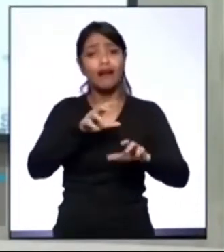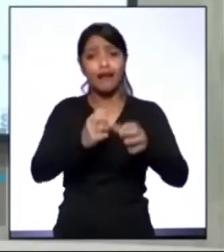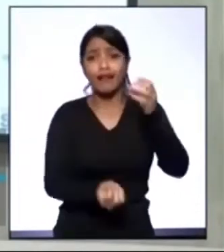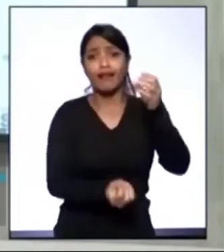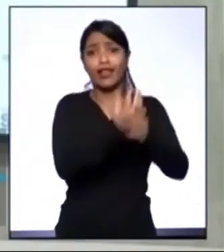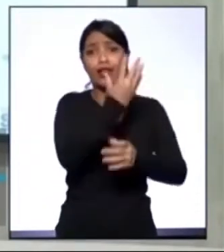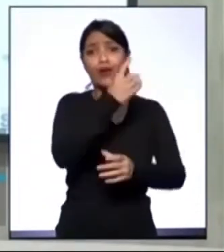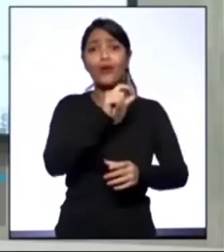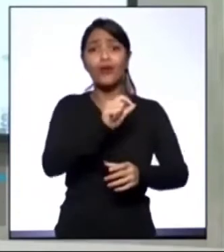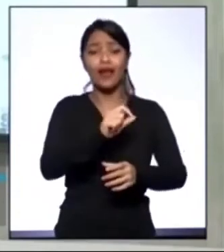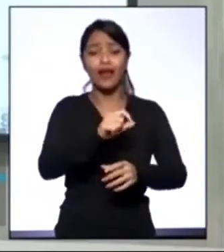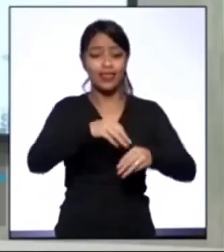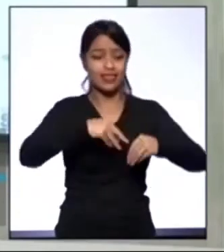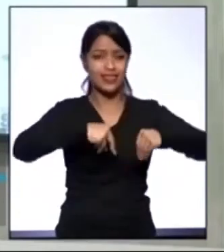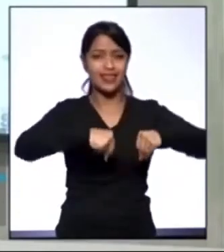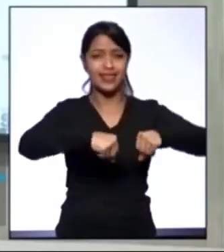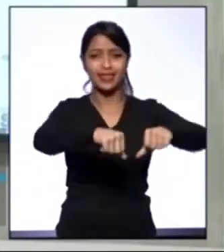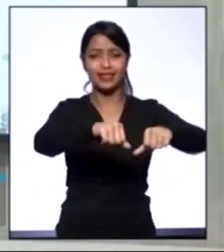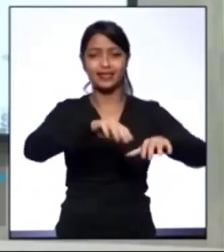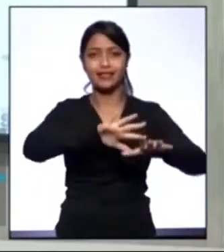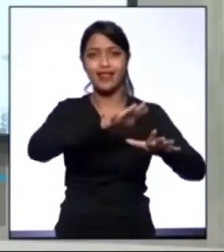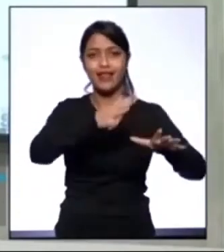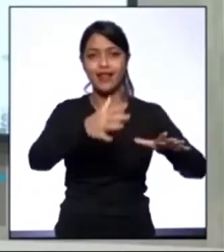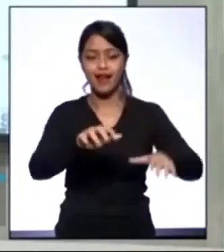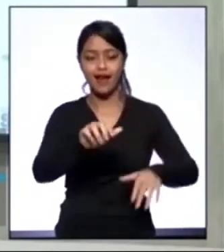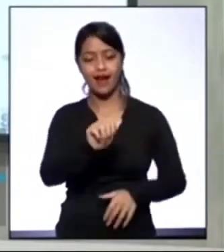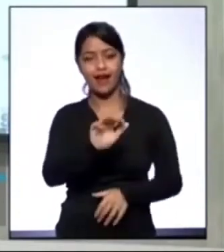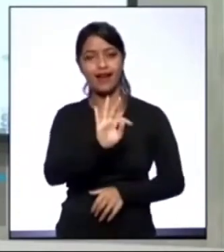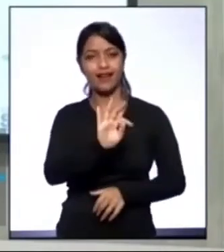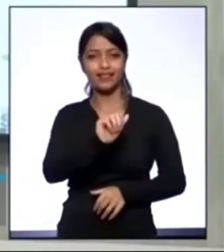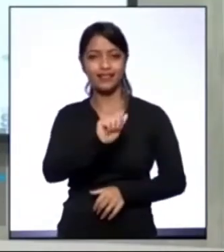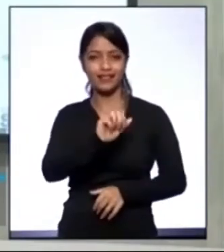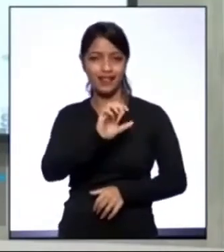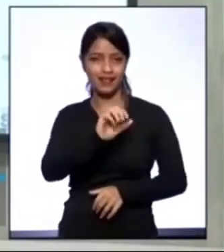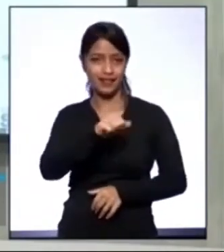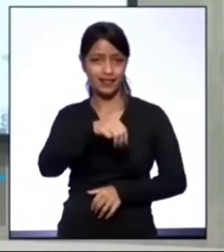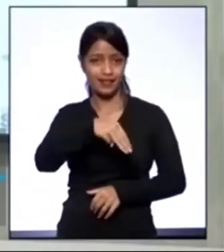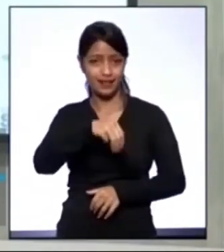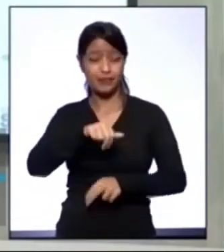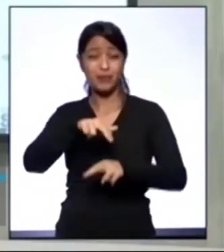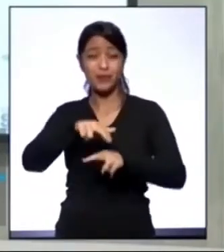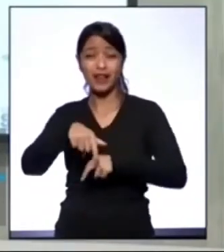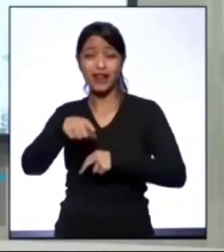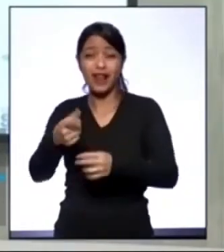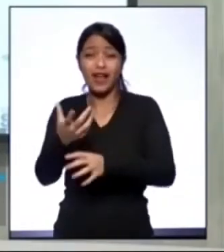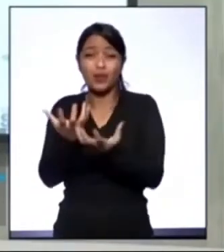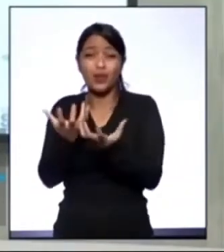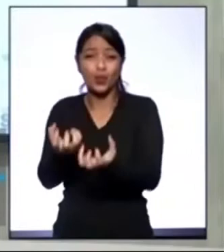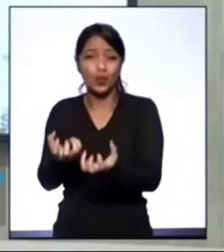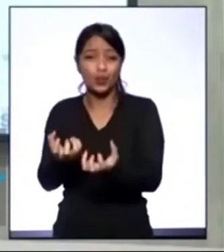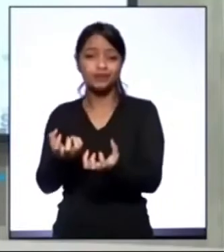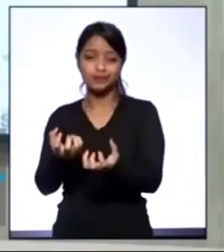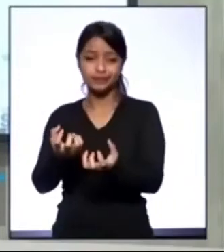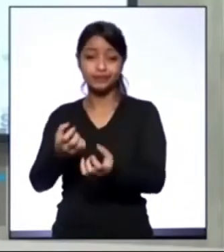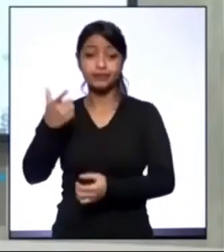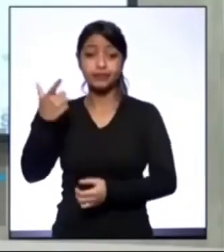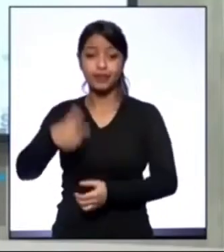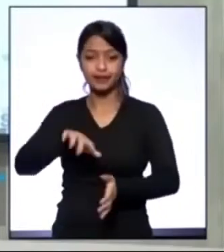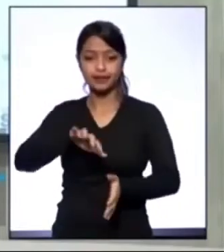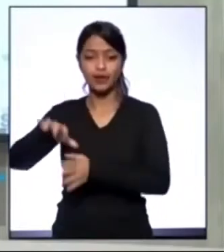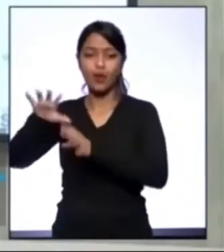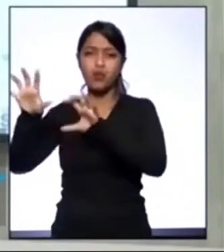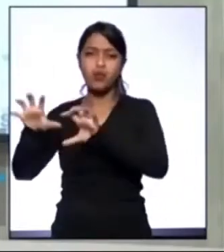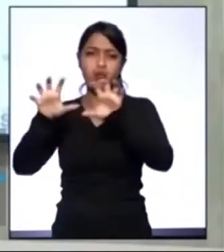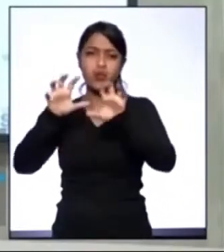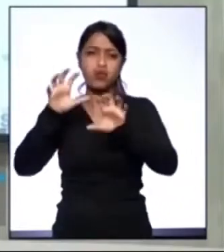muito mais frio e muito mais seco. A quantidade de umidade disponível é muito pequena. Vamos pensar na corrente de Benguela. Mesma coisa, galera. A